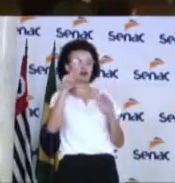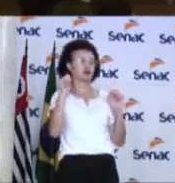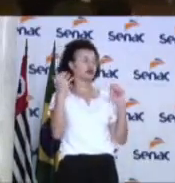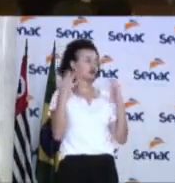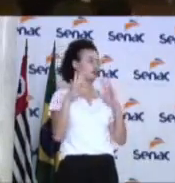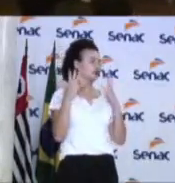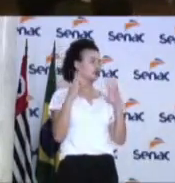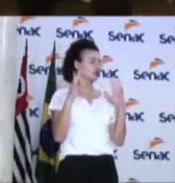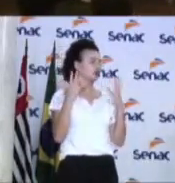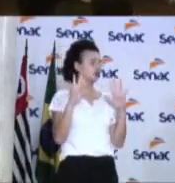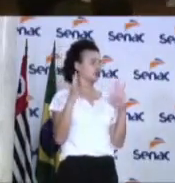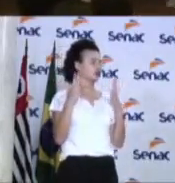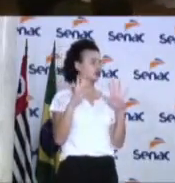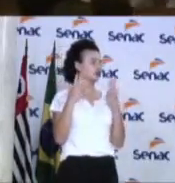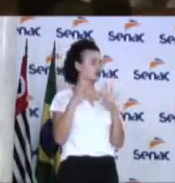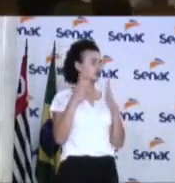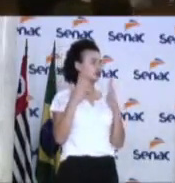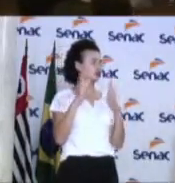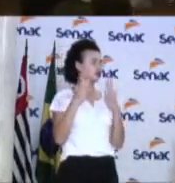da UMAP também.